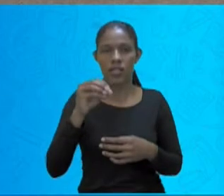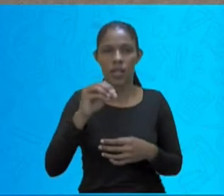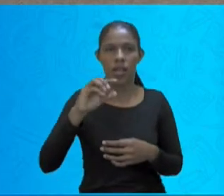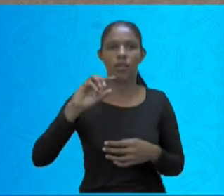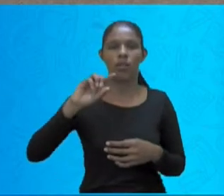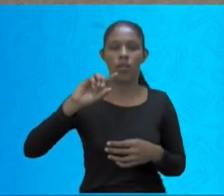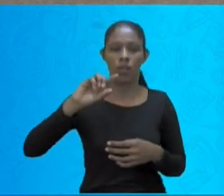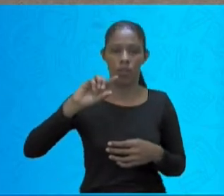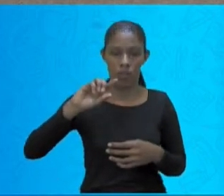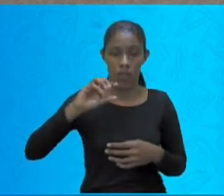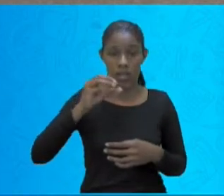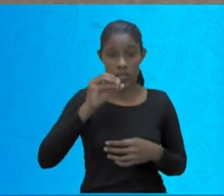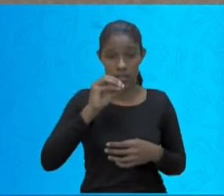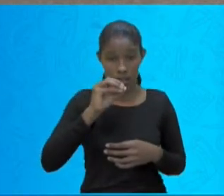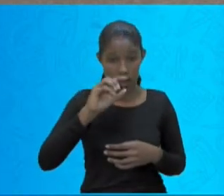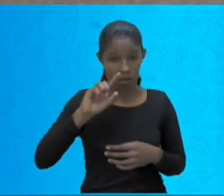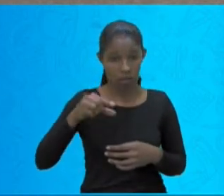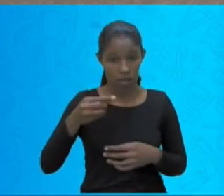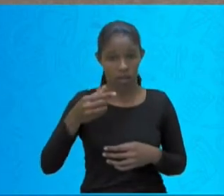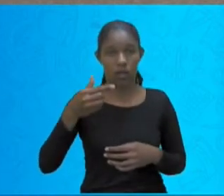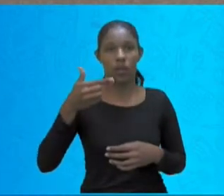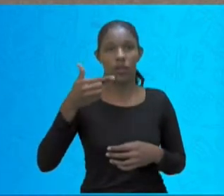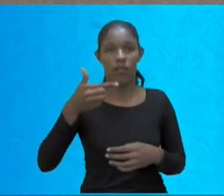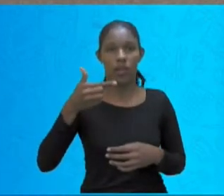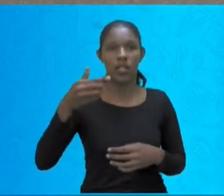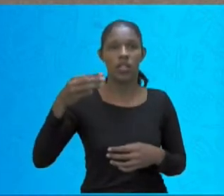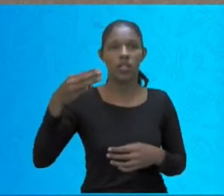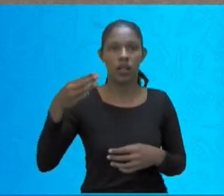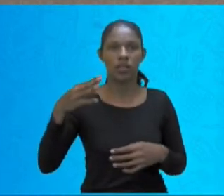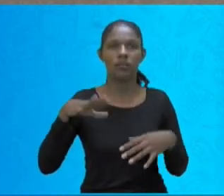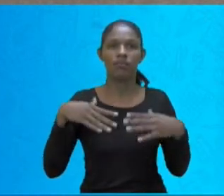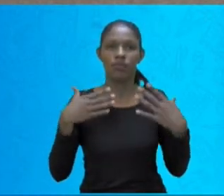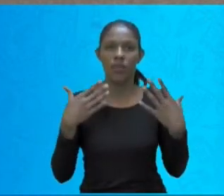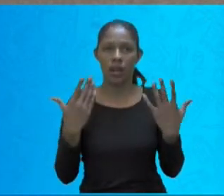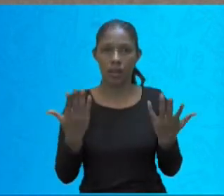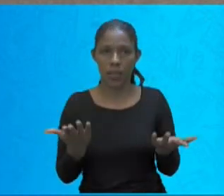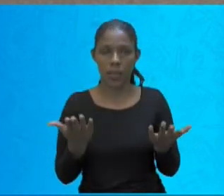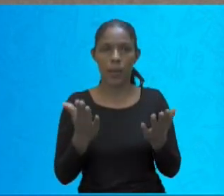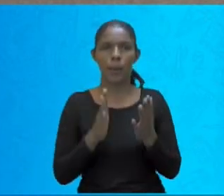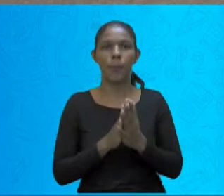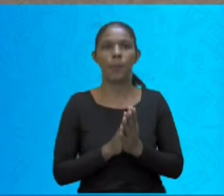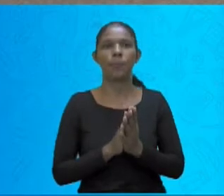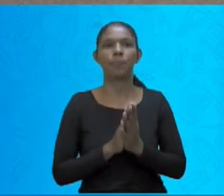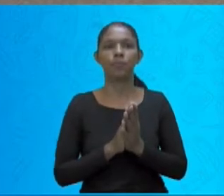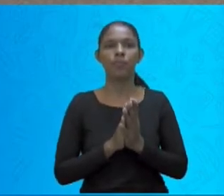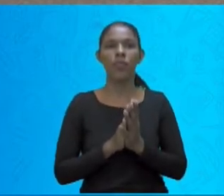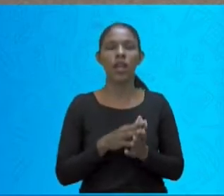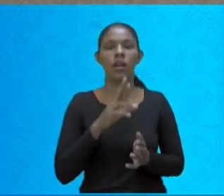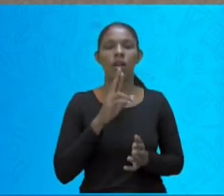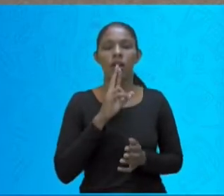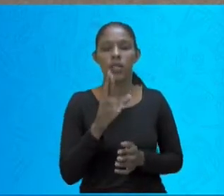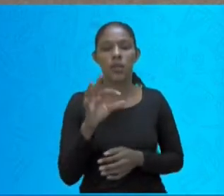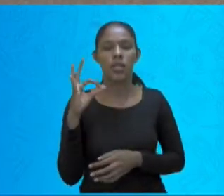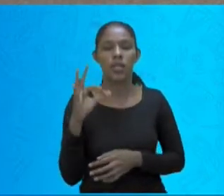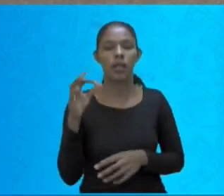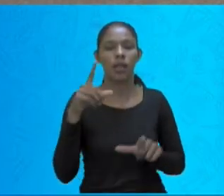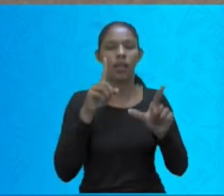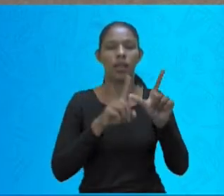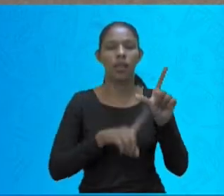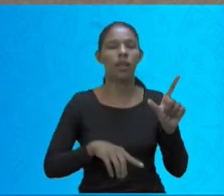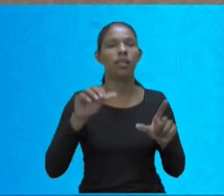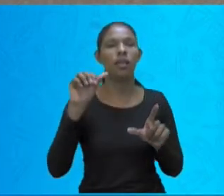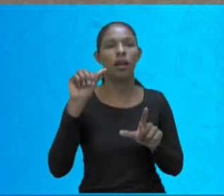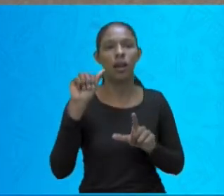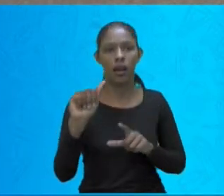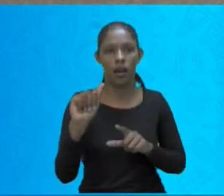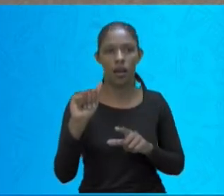A, a resposta é a correta. A aresta do cubo A é 9 e a aresta do